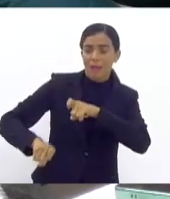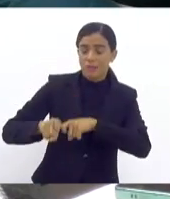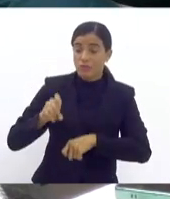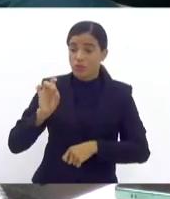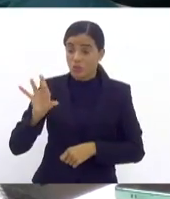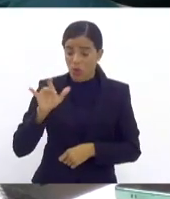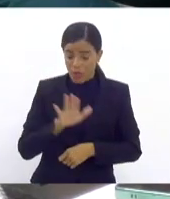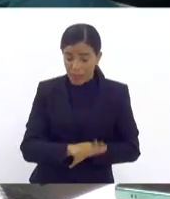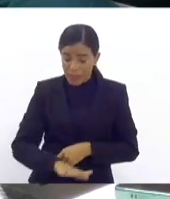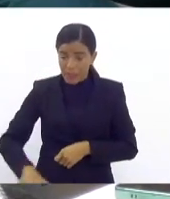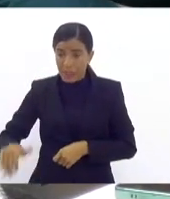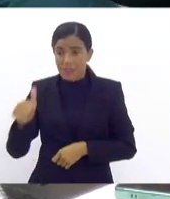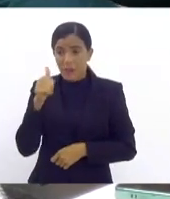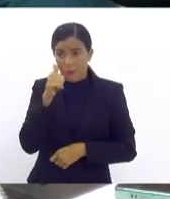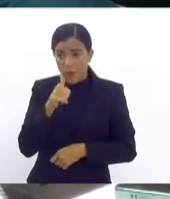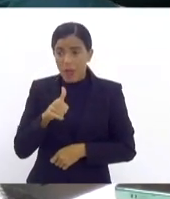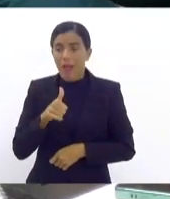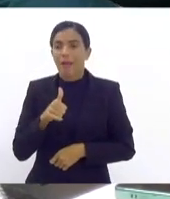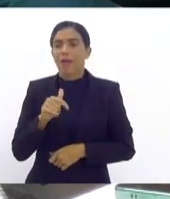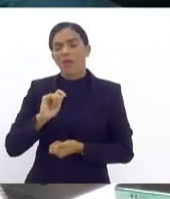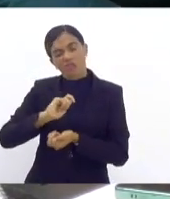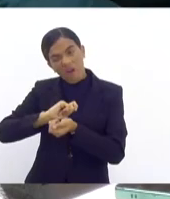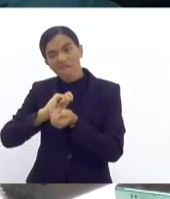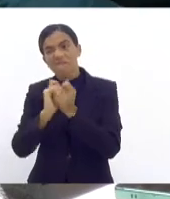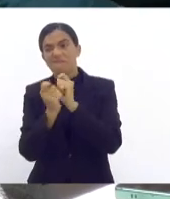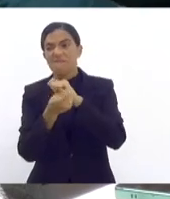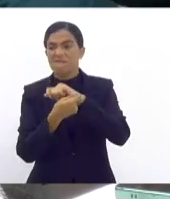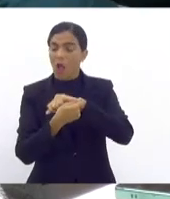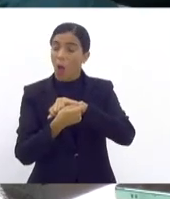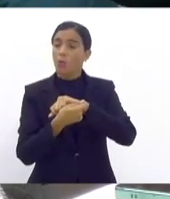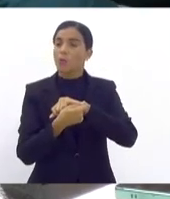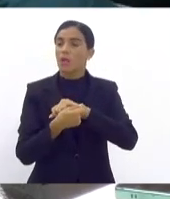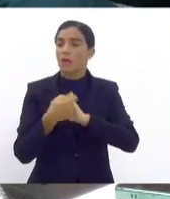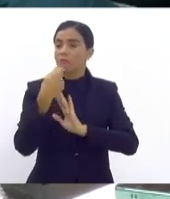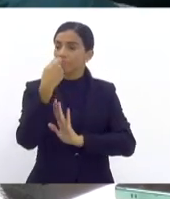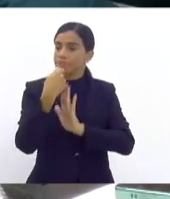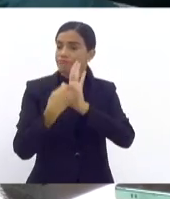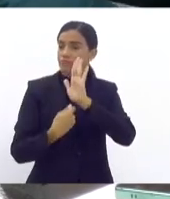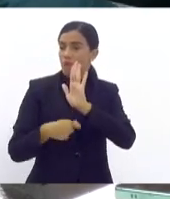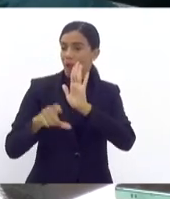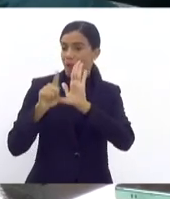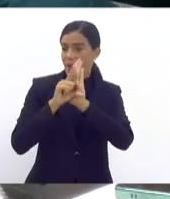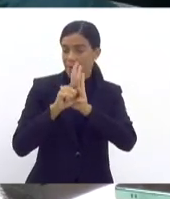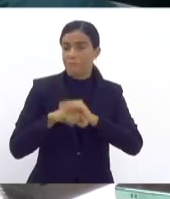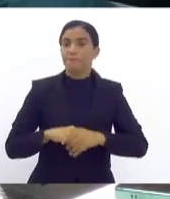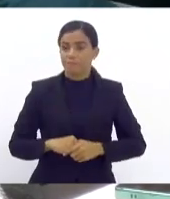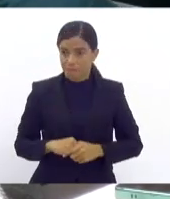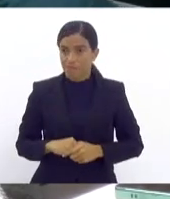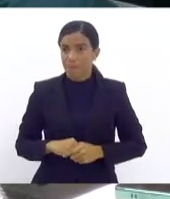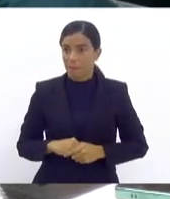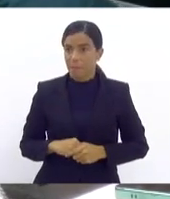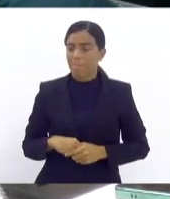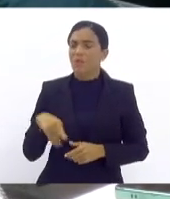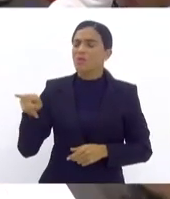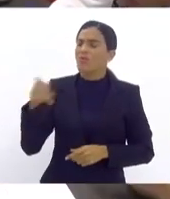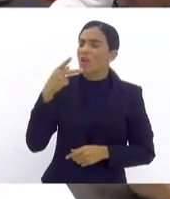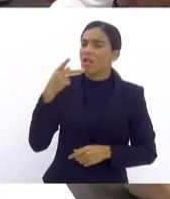mulheres. Então, eu estou adequando o projeto da Zeidan para alterar a legislação anterior. A legislação que Vossa Excelência cita é